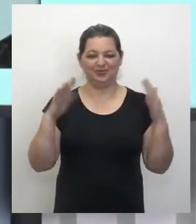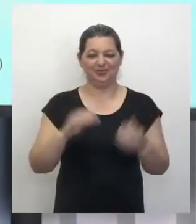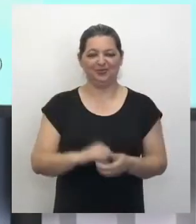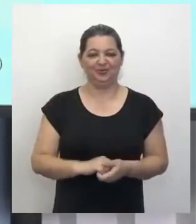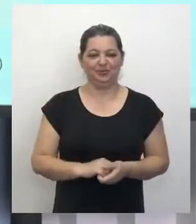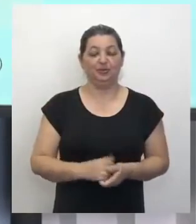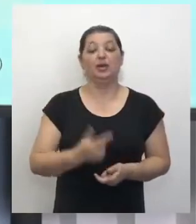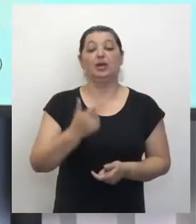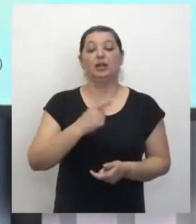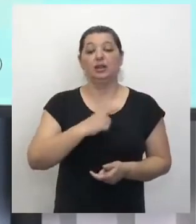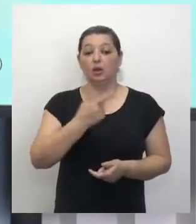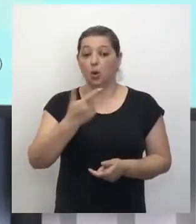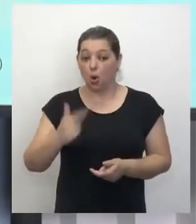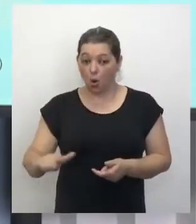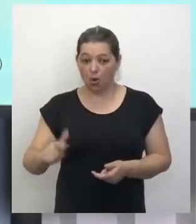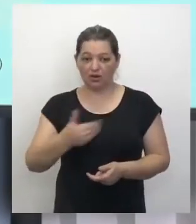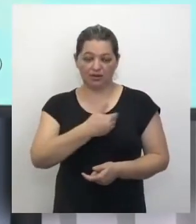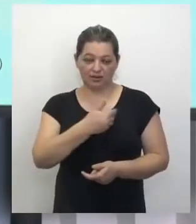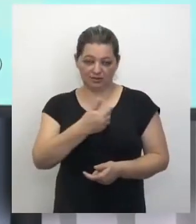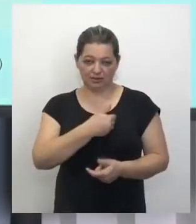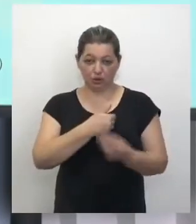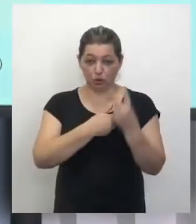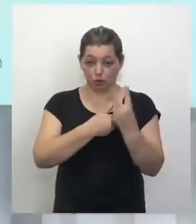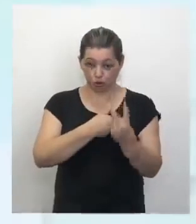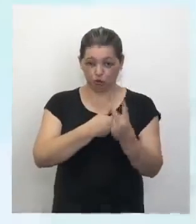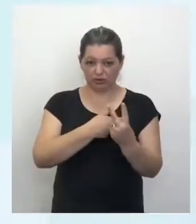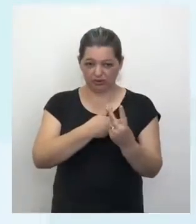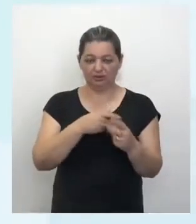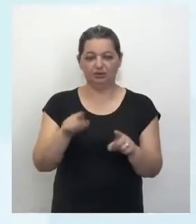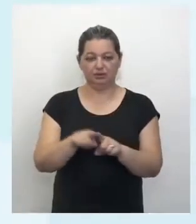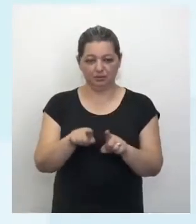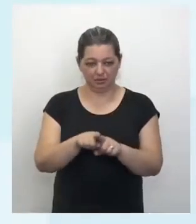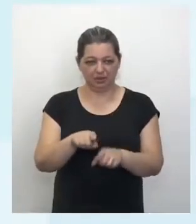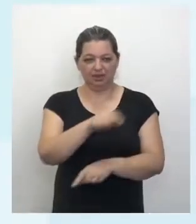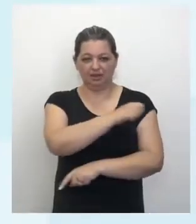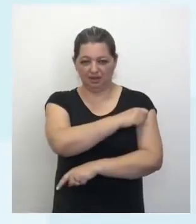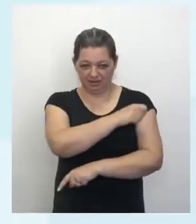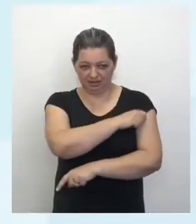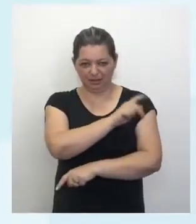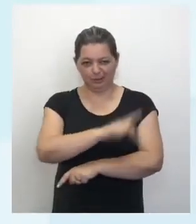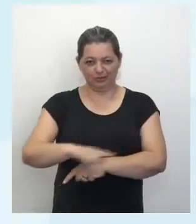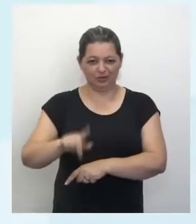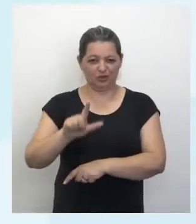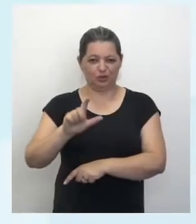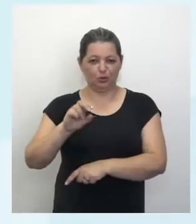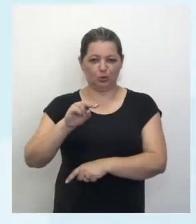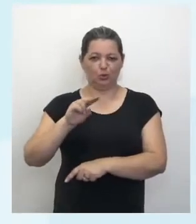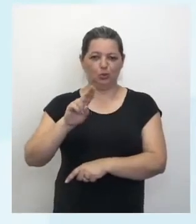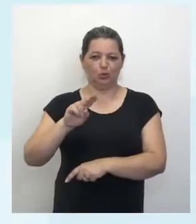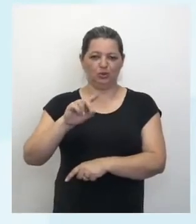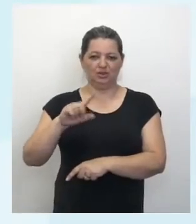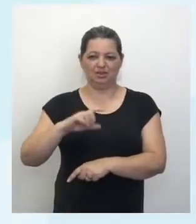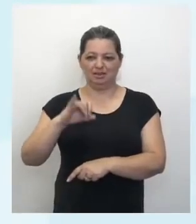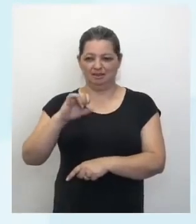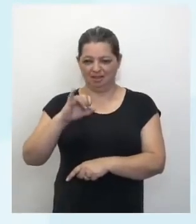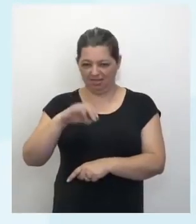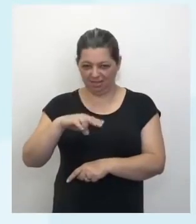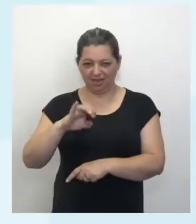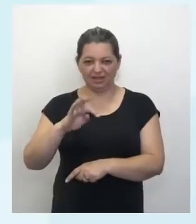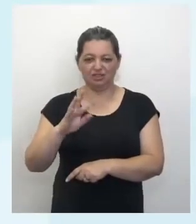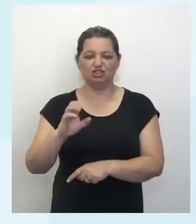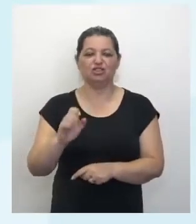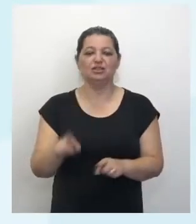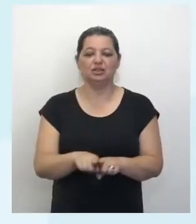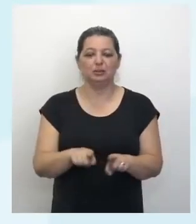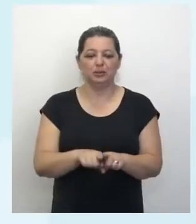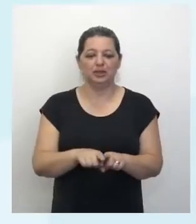Tem uma outra coleguinha do Felipe, aliás, 2, que também são alunos da professora Luzinete, é a Letícia Miron e a Lívia Carina.